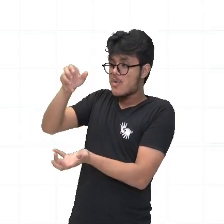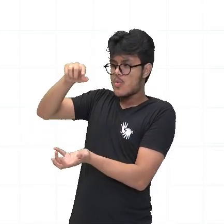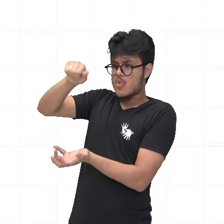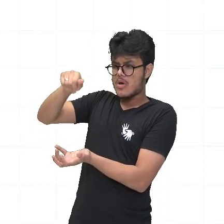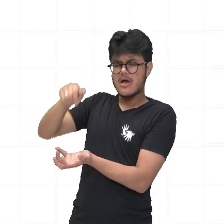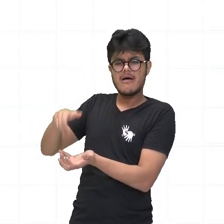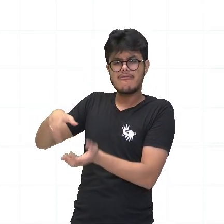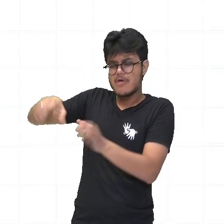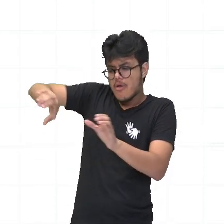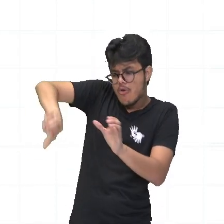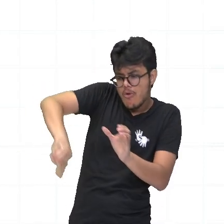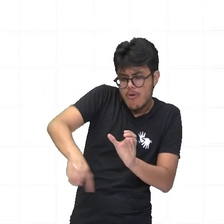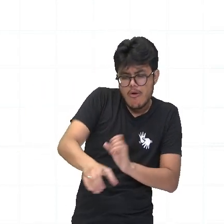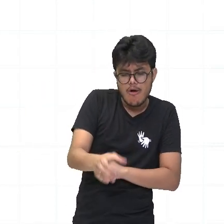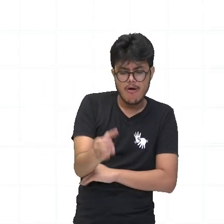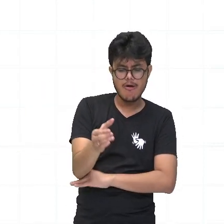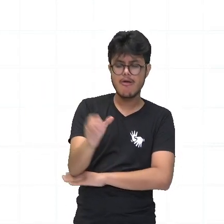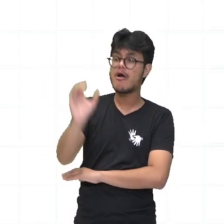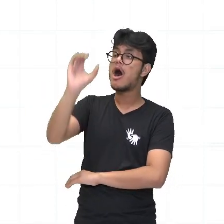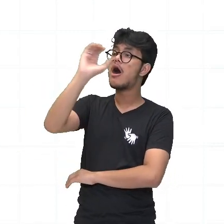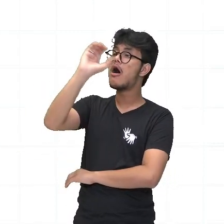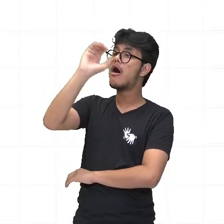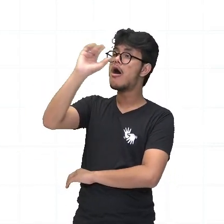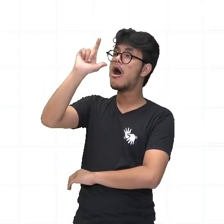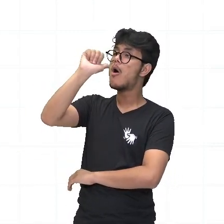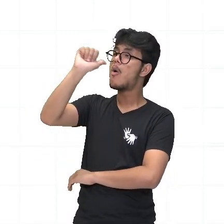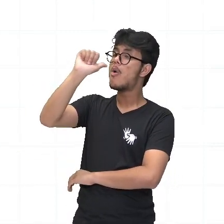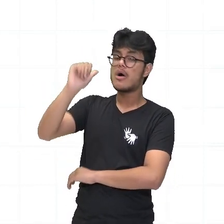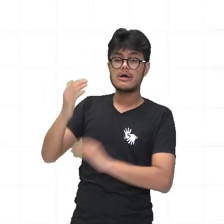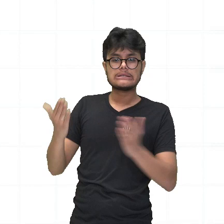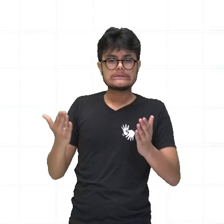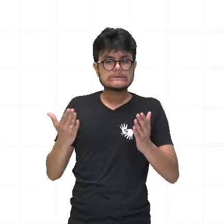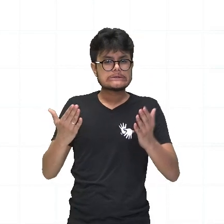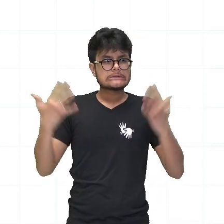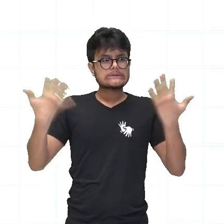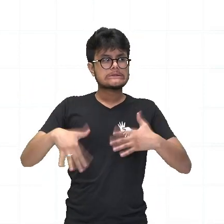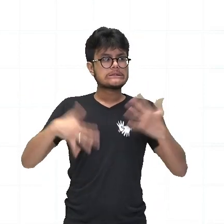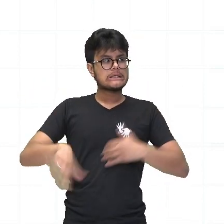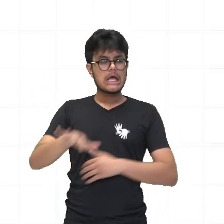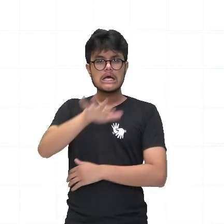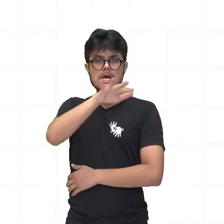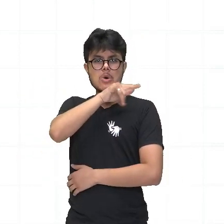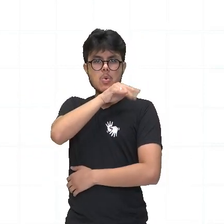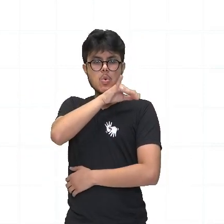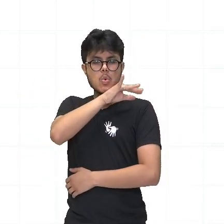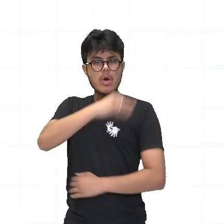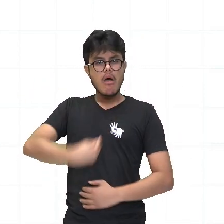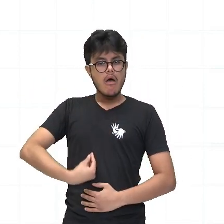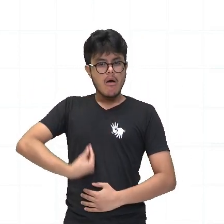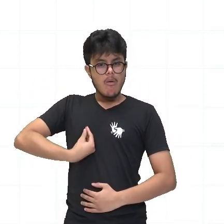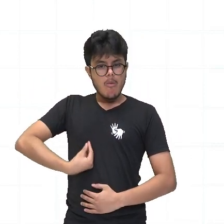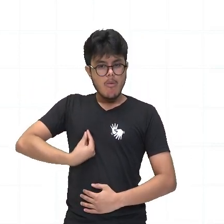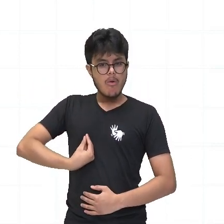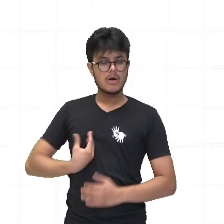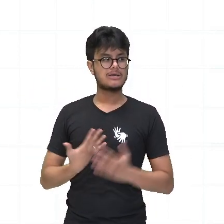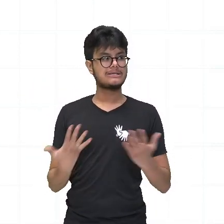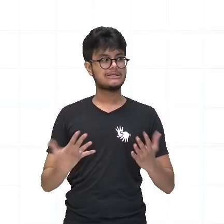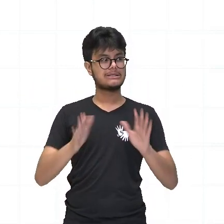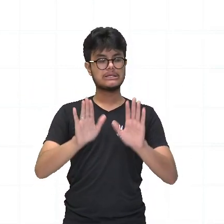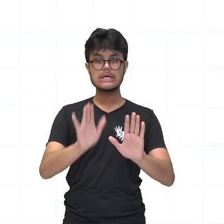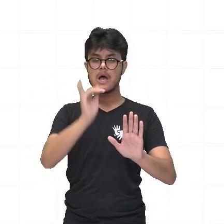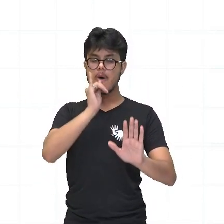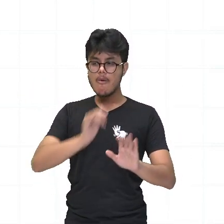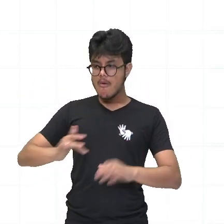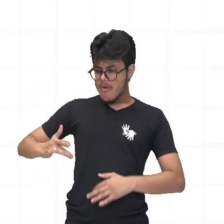bebe essa água. Então você tem ali uma forma de contaminação. Os sinais e sintomas da hepatite A